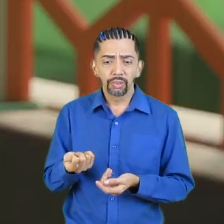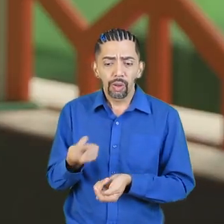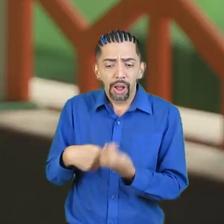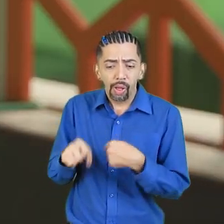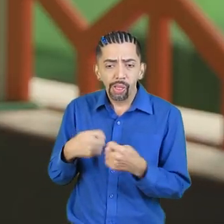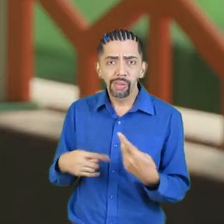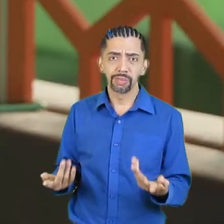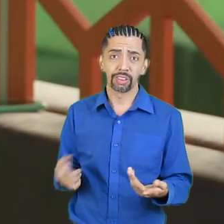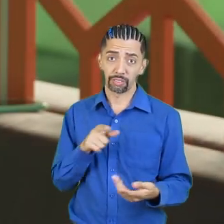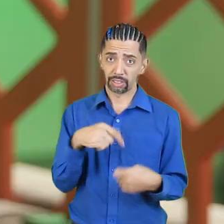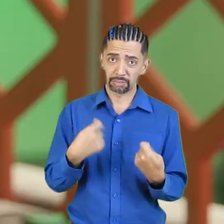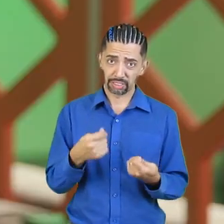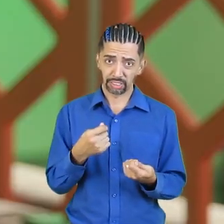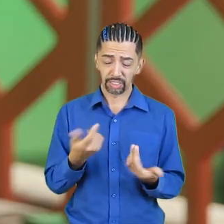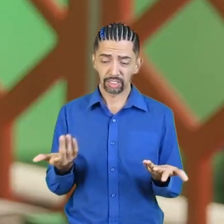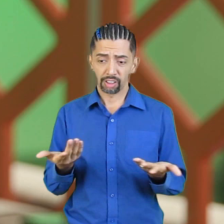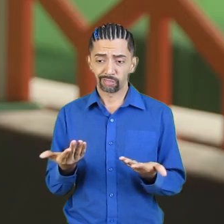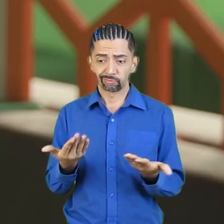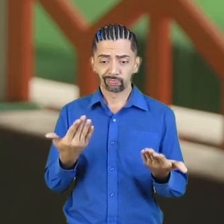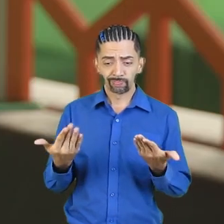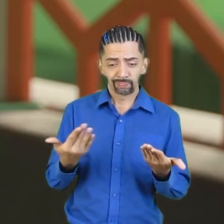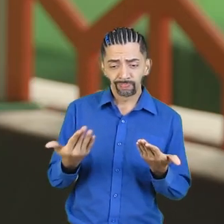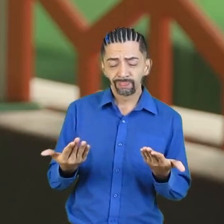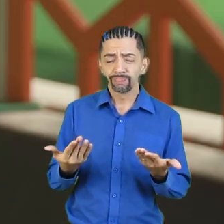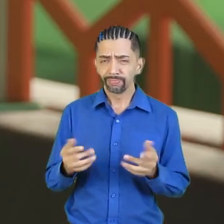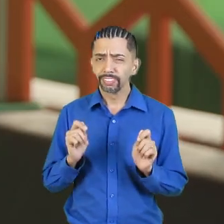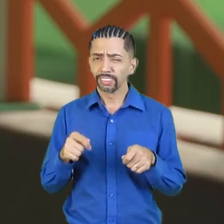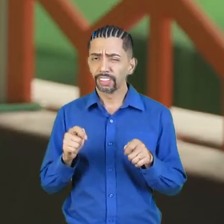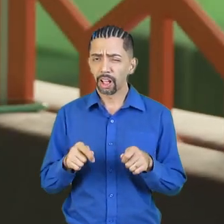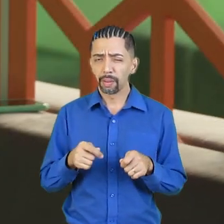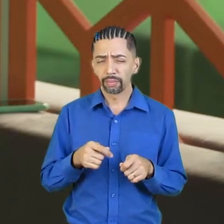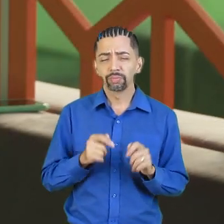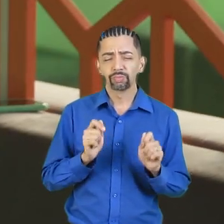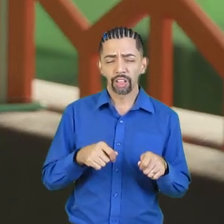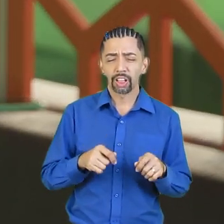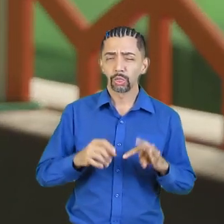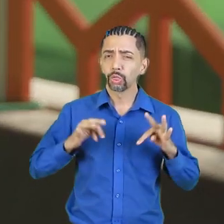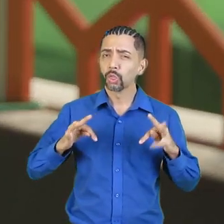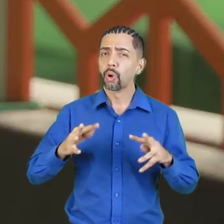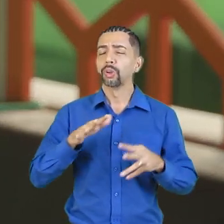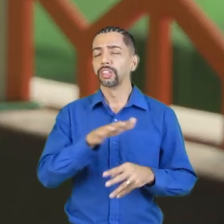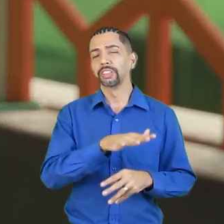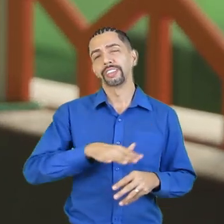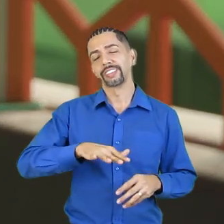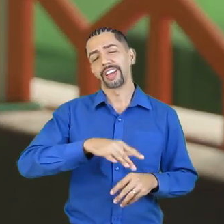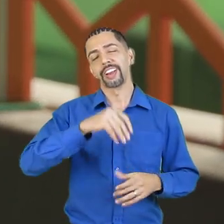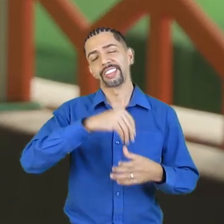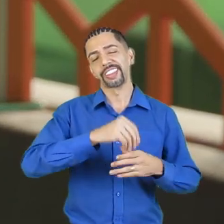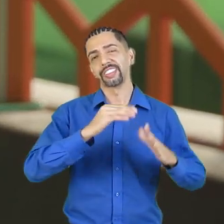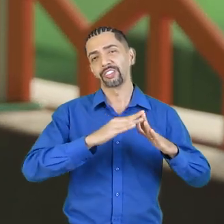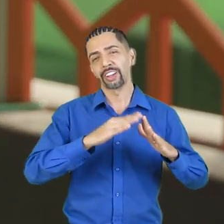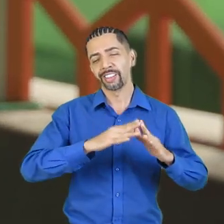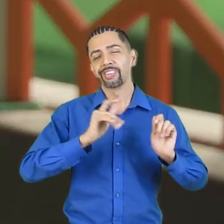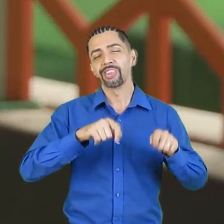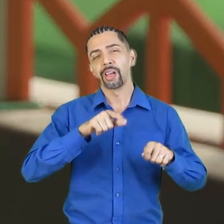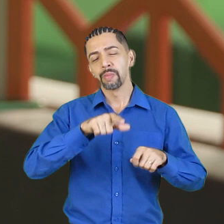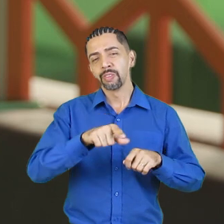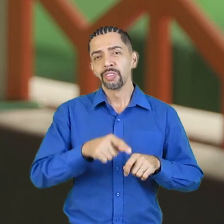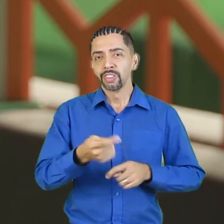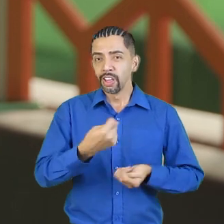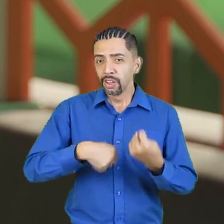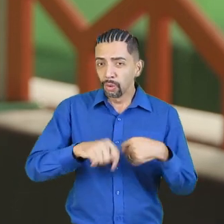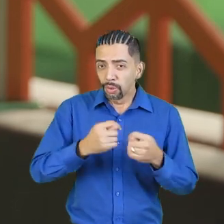de você apresentar e mostrar que nós podemos reduzir em todos os setores da nossa casa se